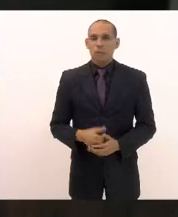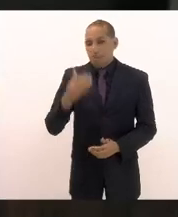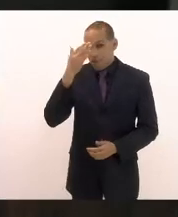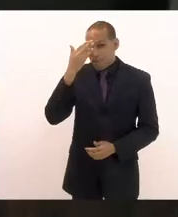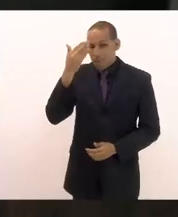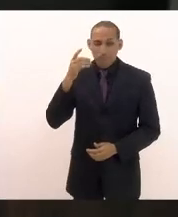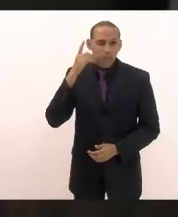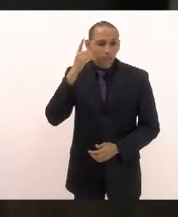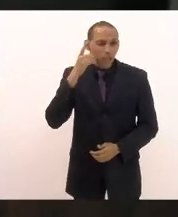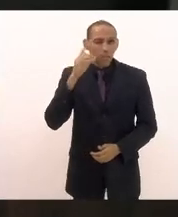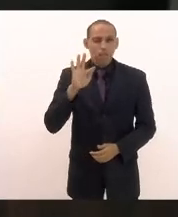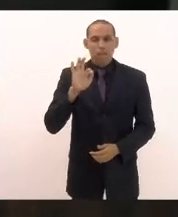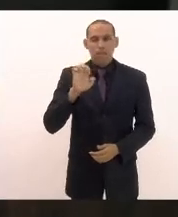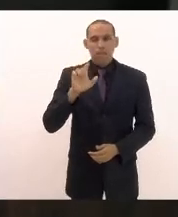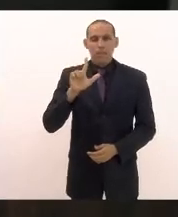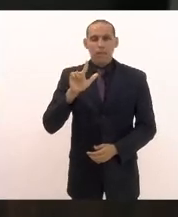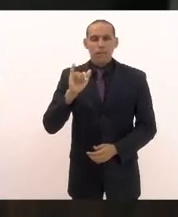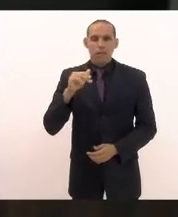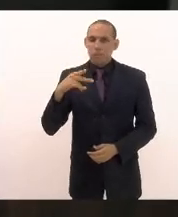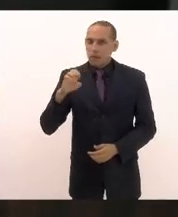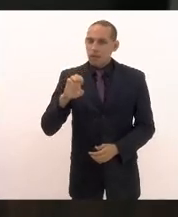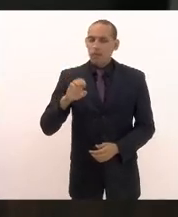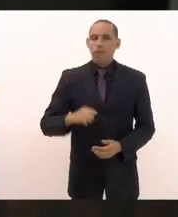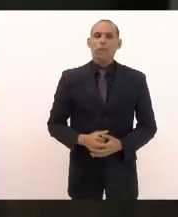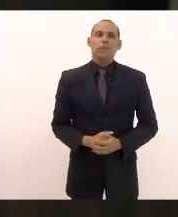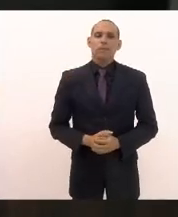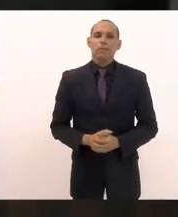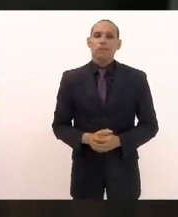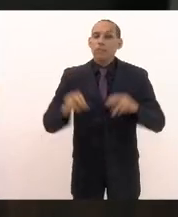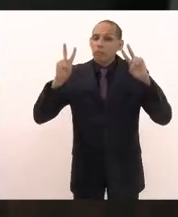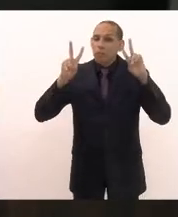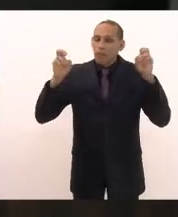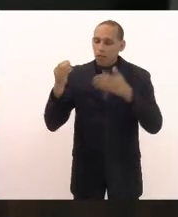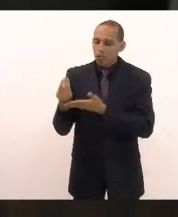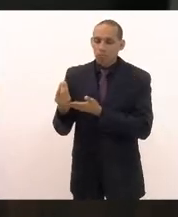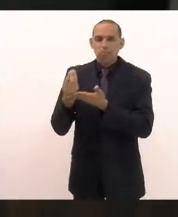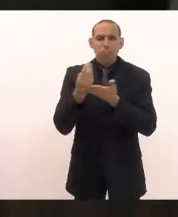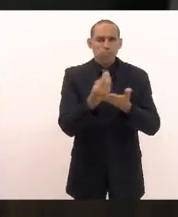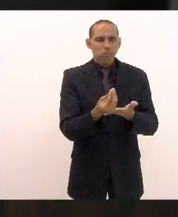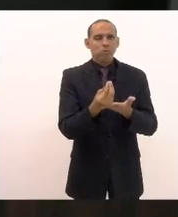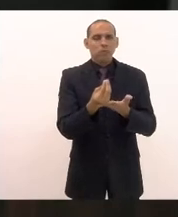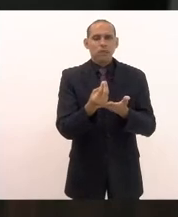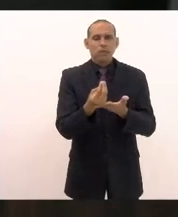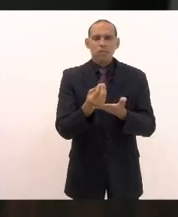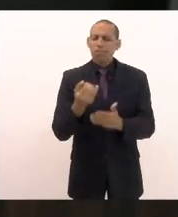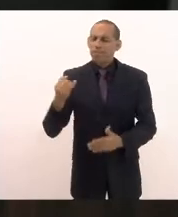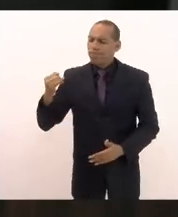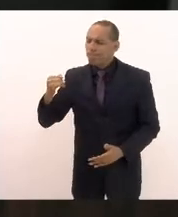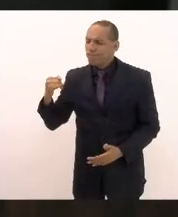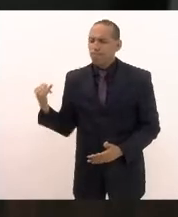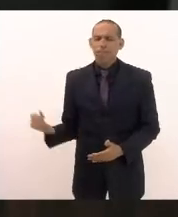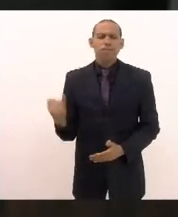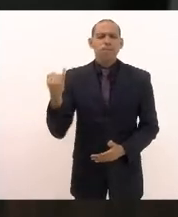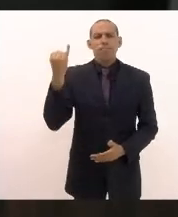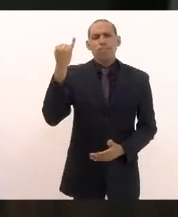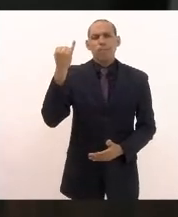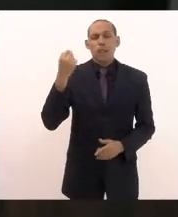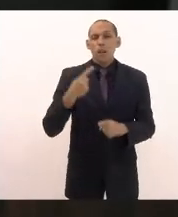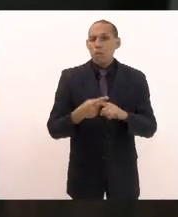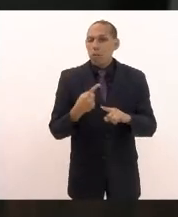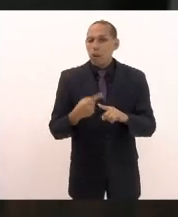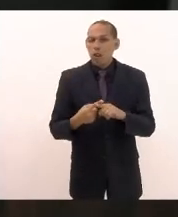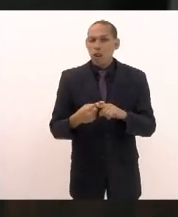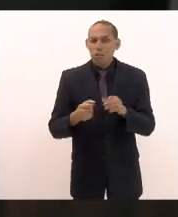Obrigada, deputado Felipe. O tema trazido por Vossa Excelência é importantíssimo, porque todas